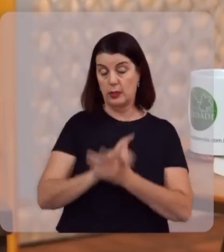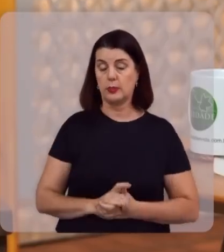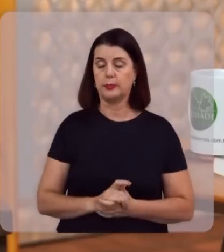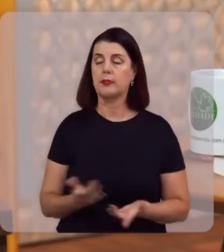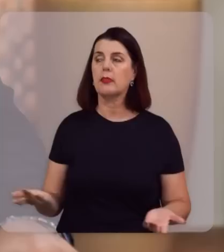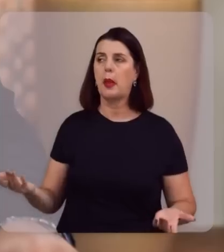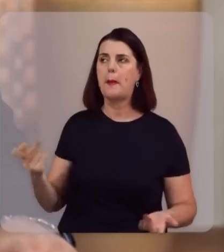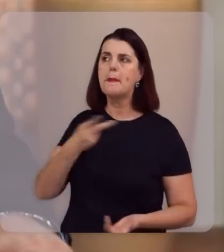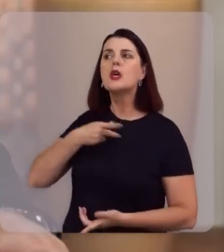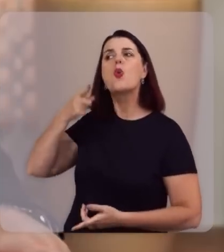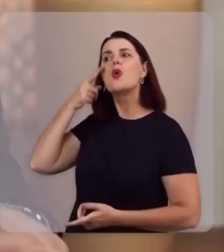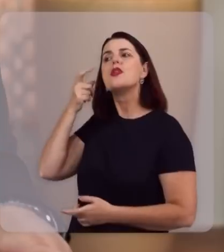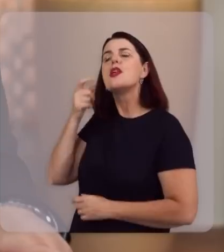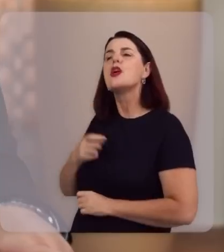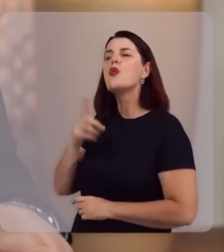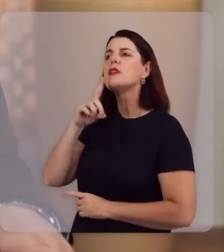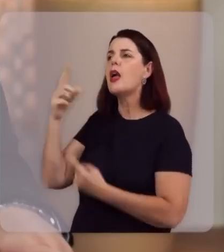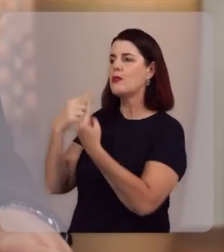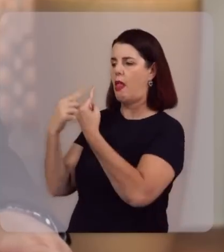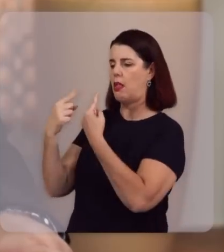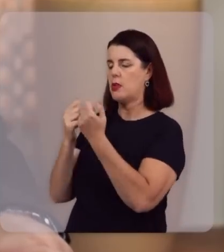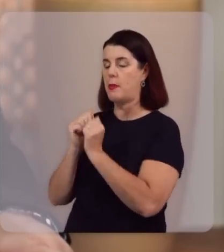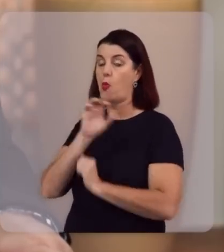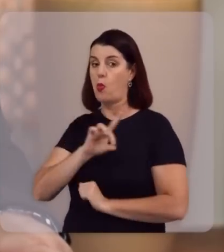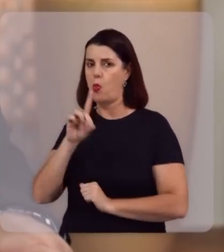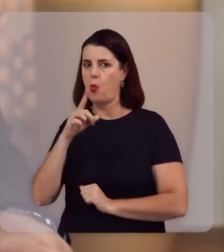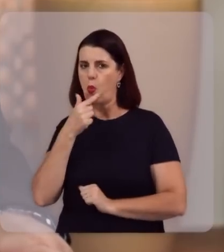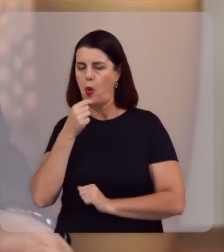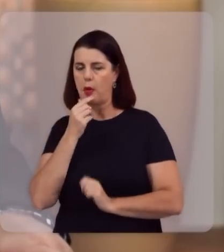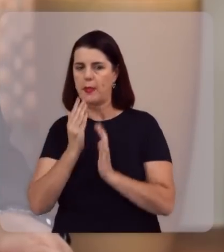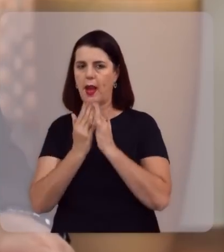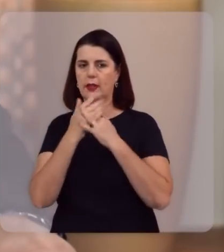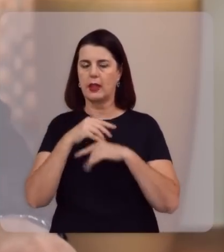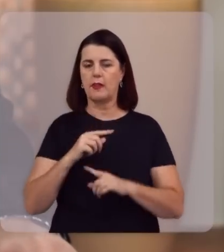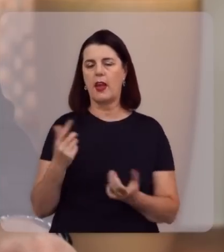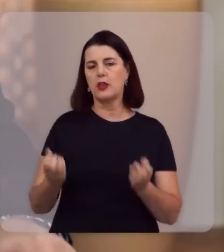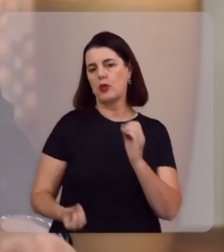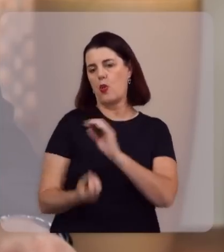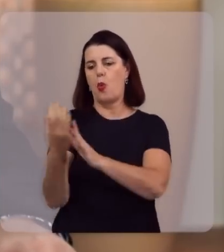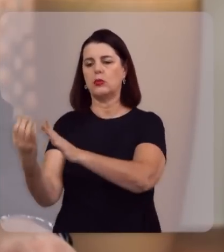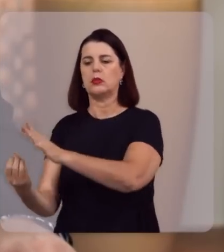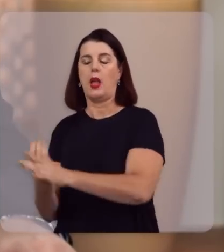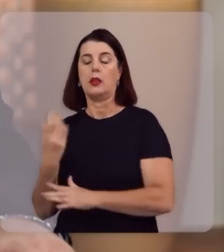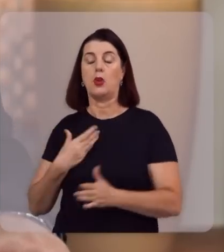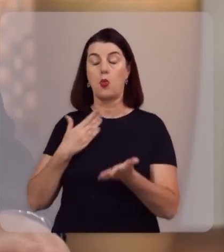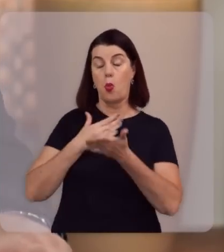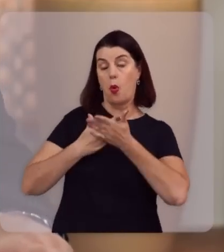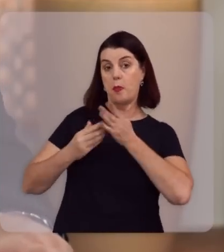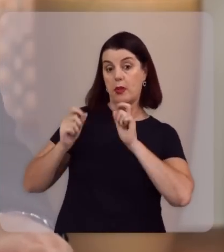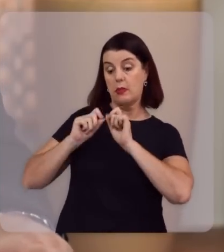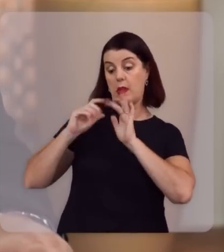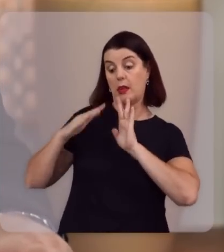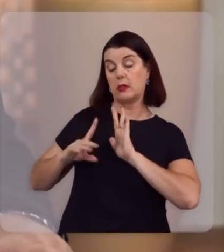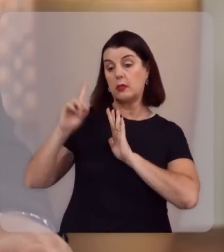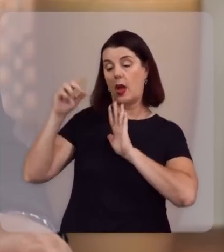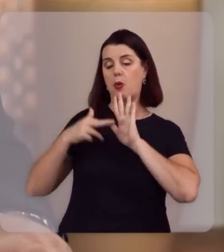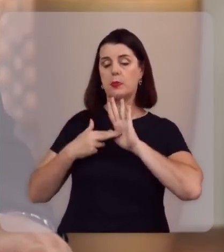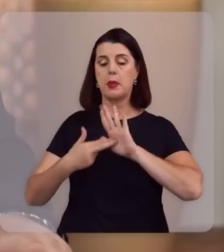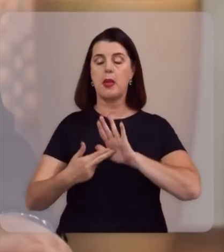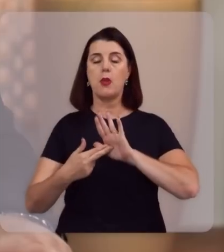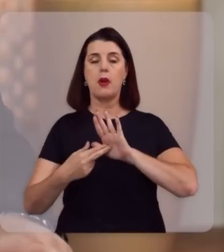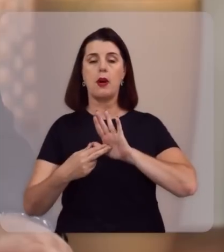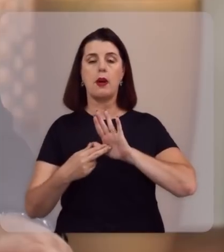cristandade? Reverendo Rodrigo, Deus se relaciona com o homem através de pactos. E lá no início da criação, Deus escolheu um